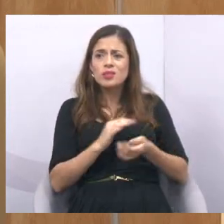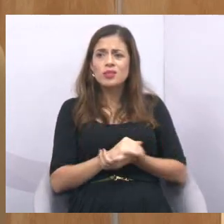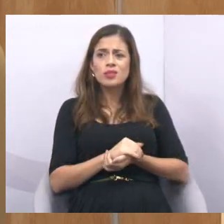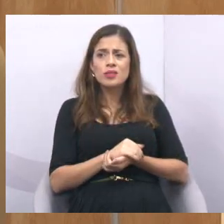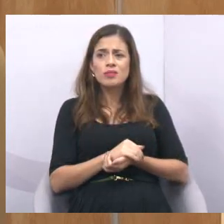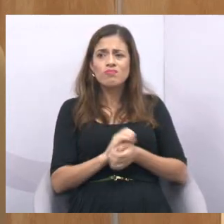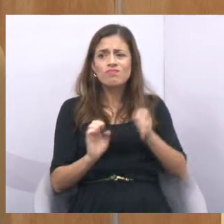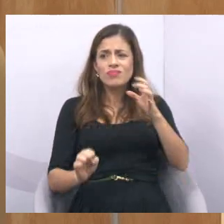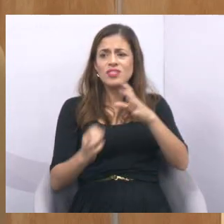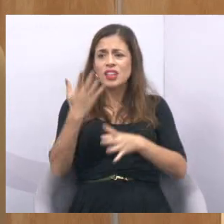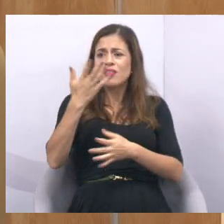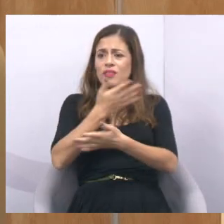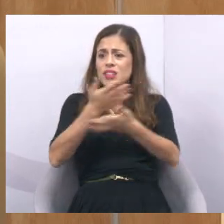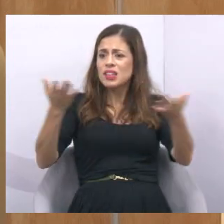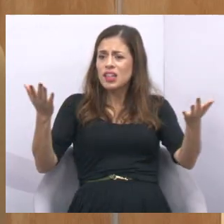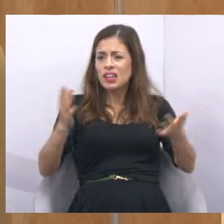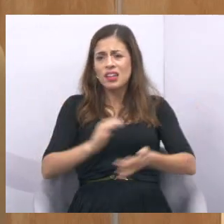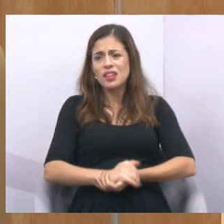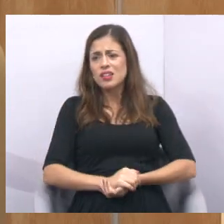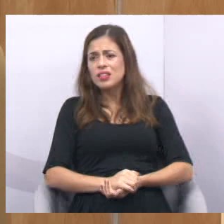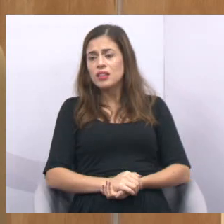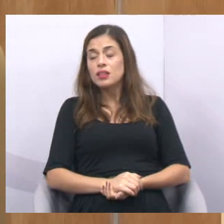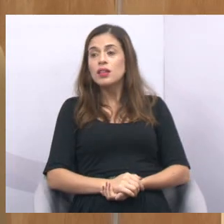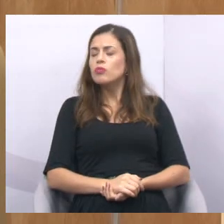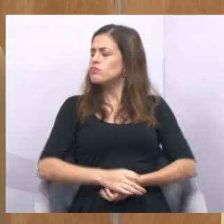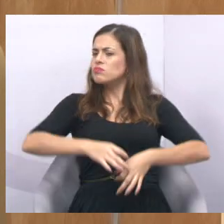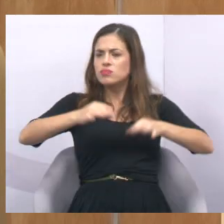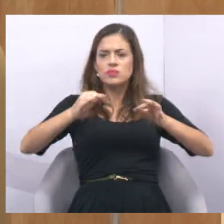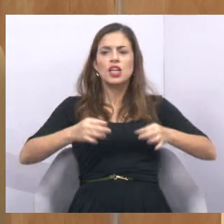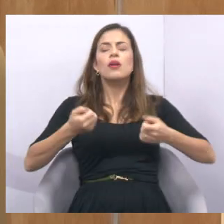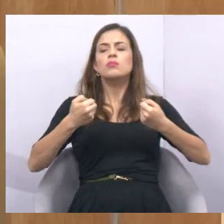deles, não, o Ari Vidal faz questão que você vá lá.